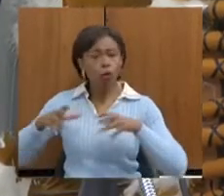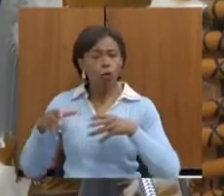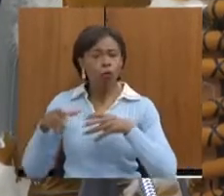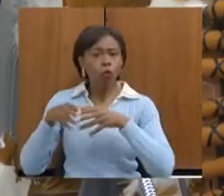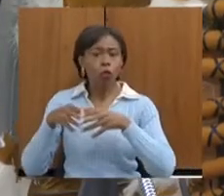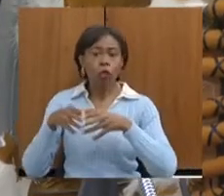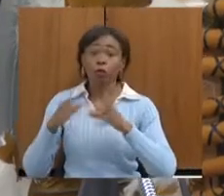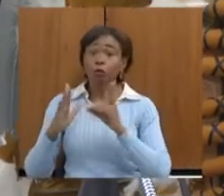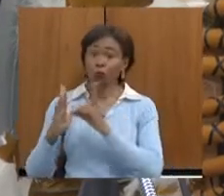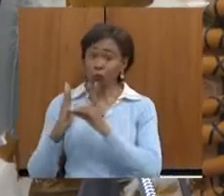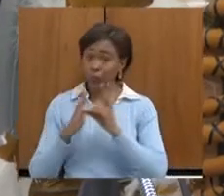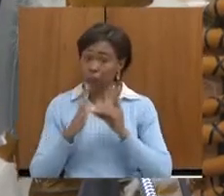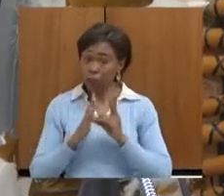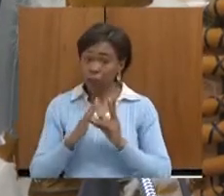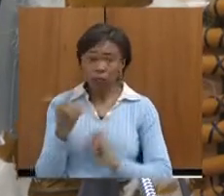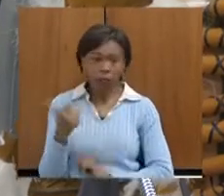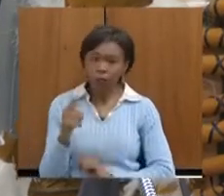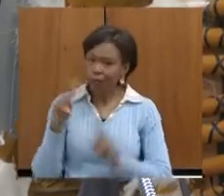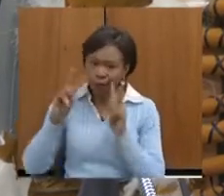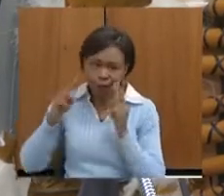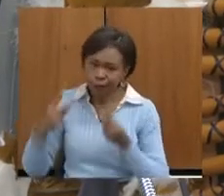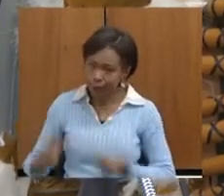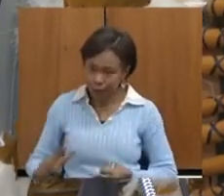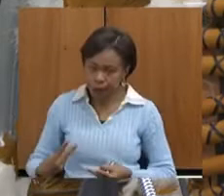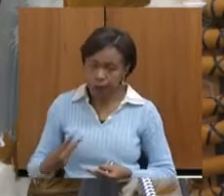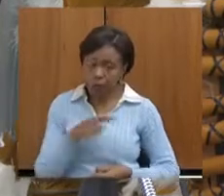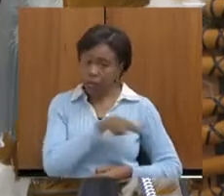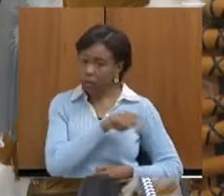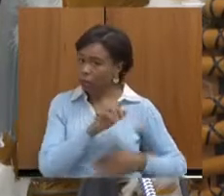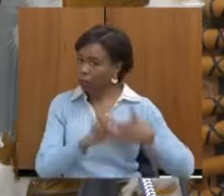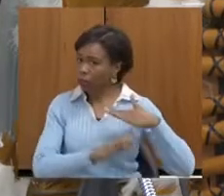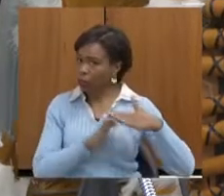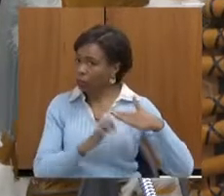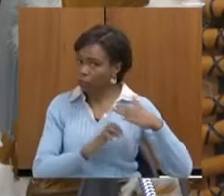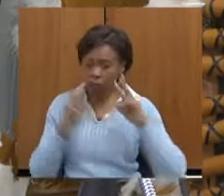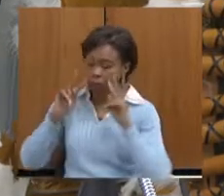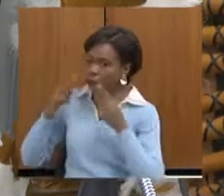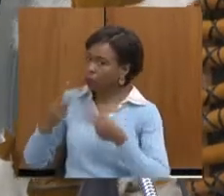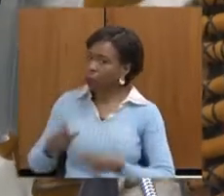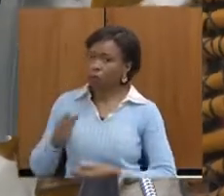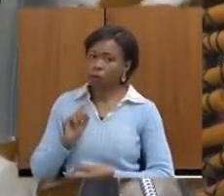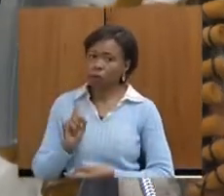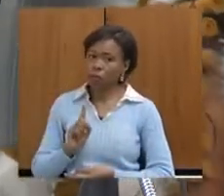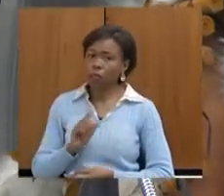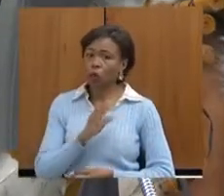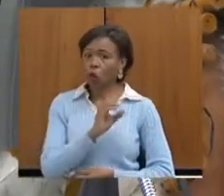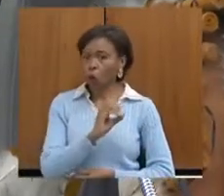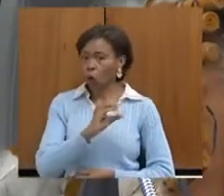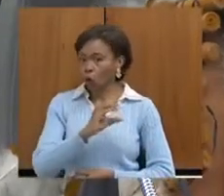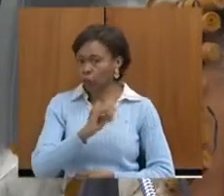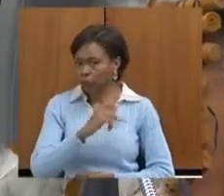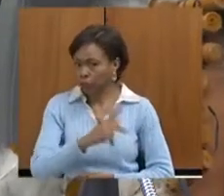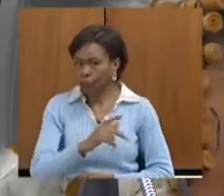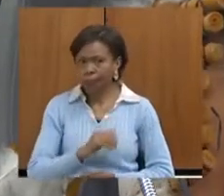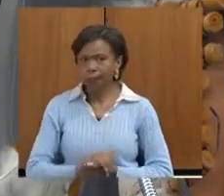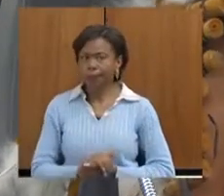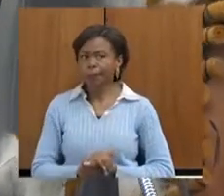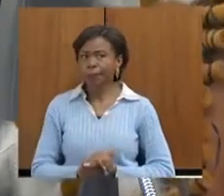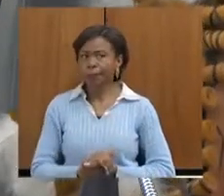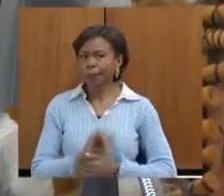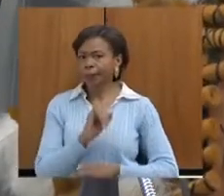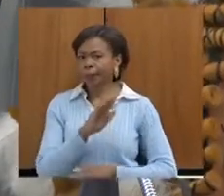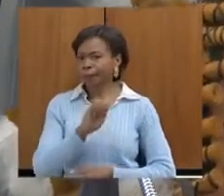que não são reconhecidos pelas empresas e pela e pelos with pela estrutura do